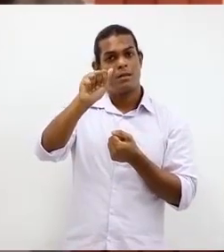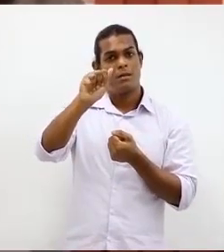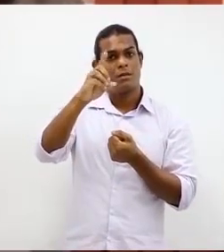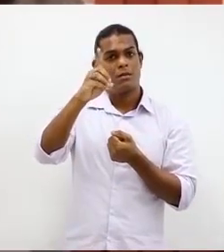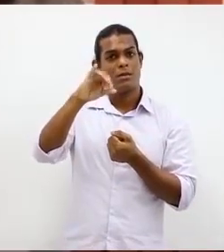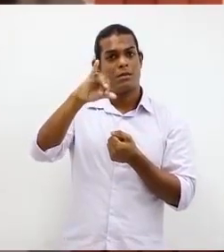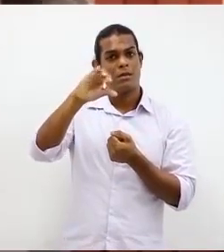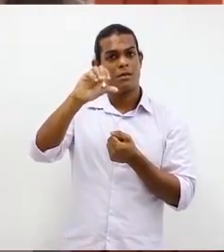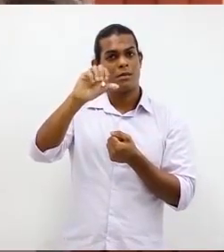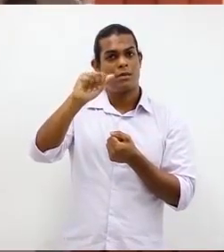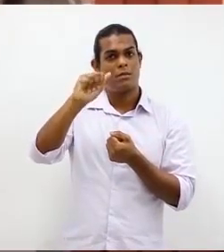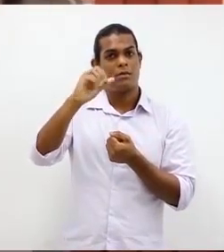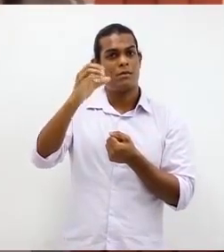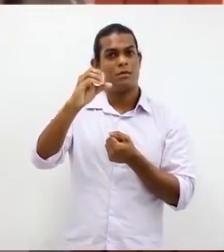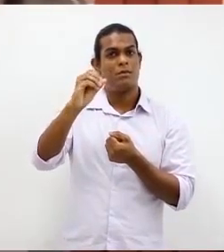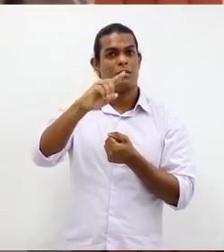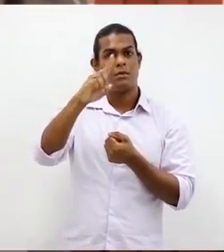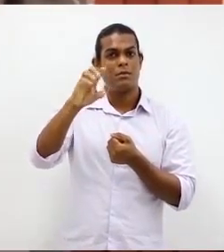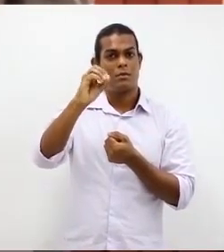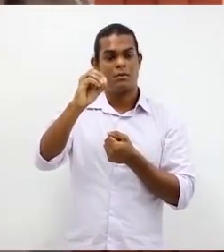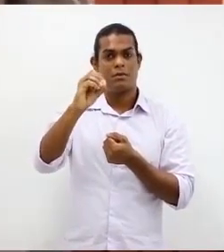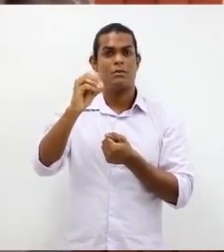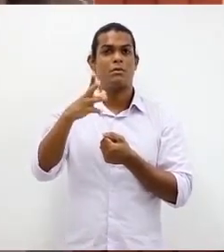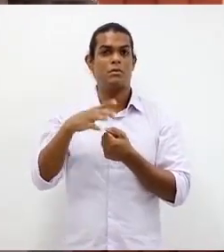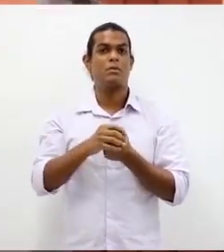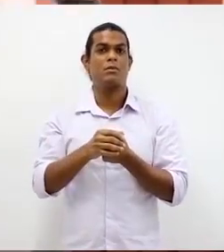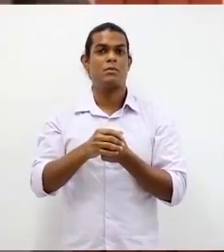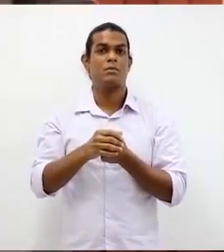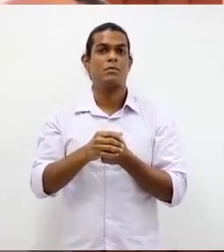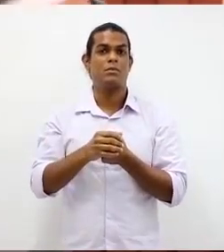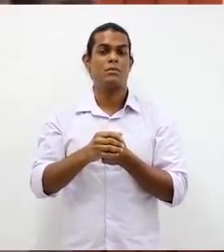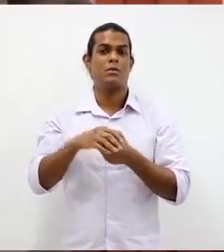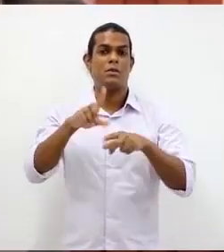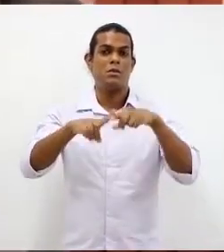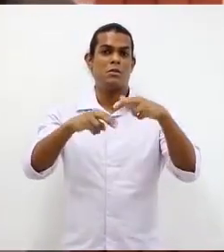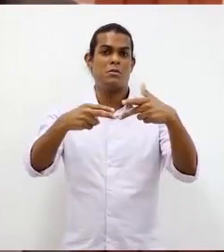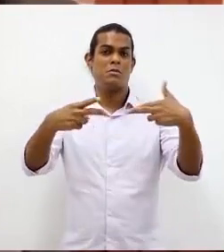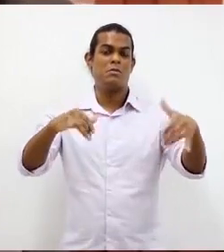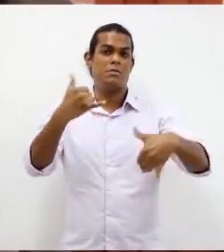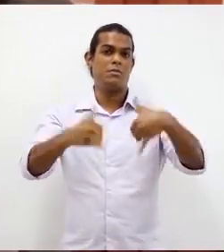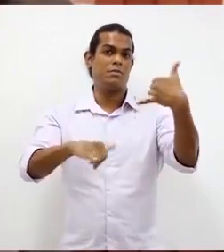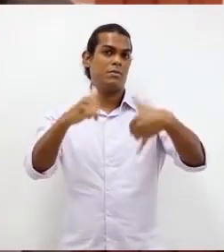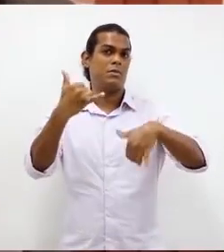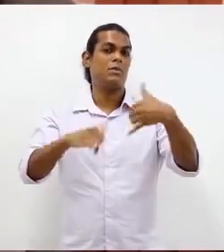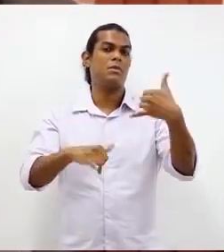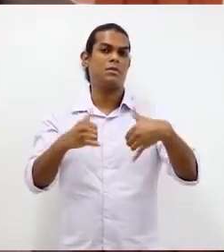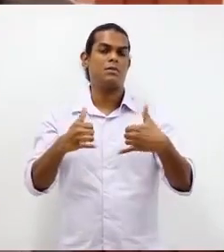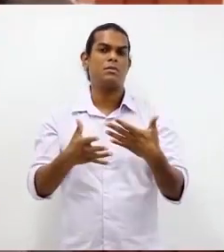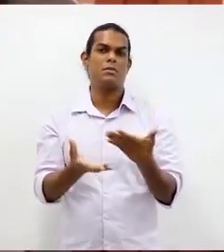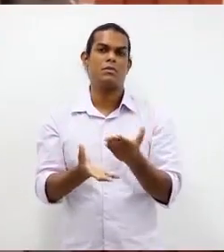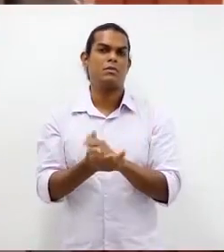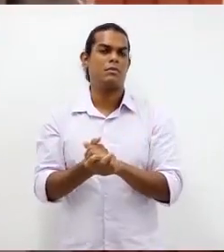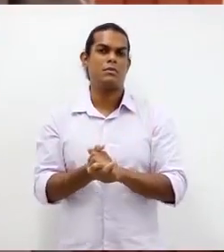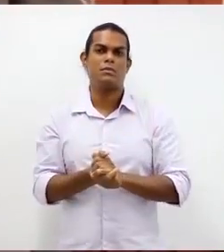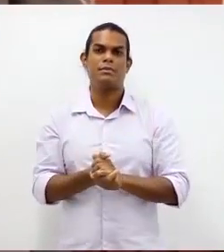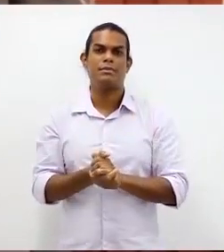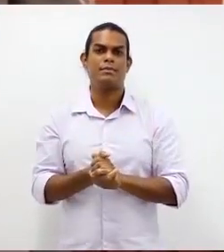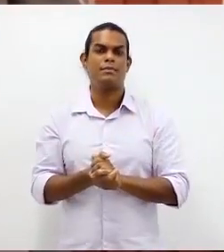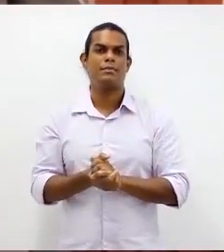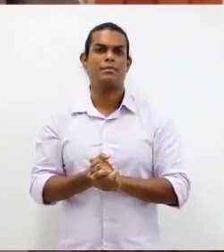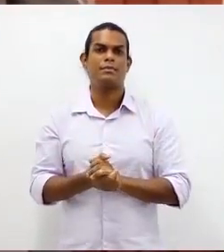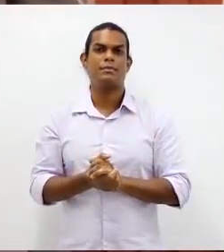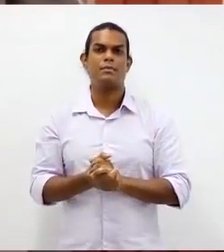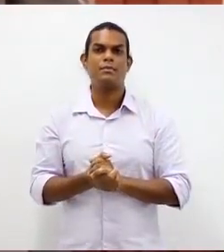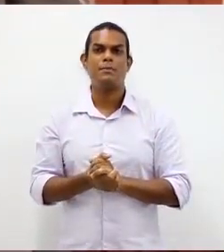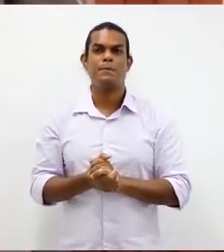sistema de radioativo, com produtos radioativos. Tá? Então, todo trabalhador que tenha atividade nessas 4 atividades